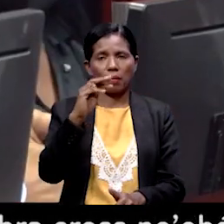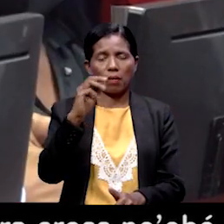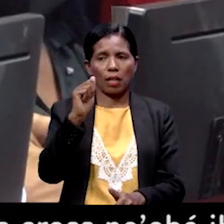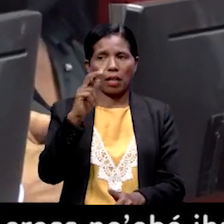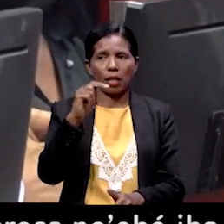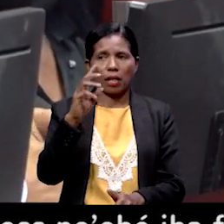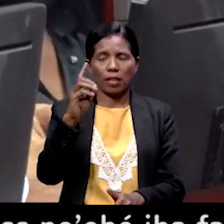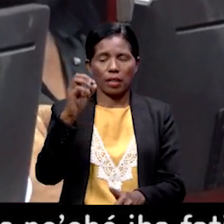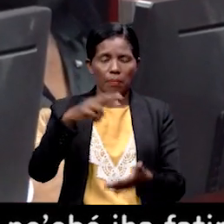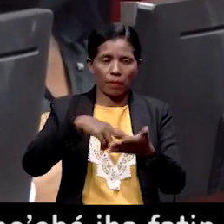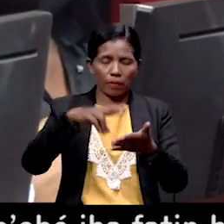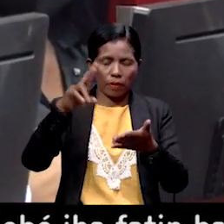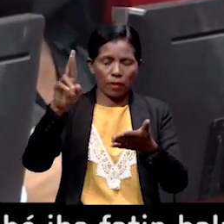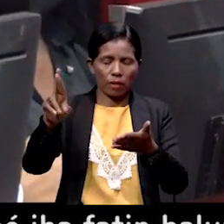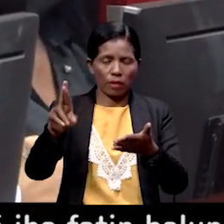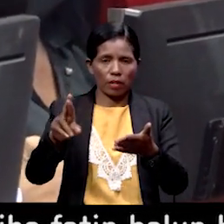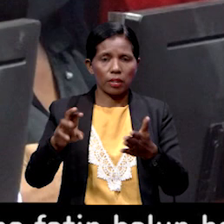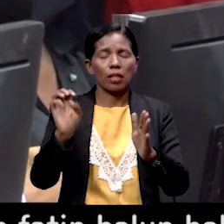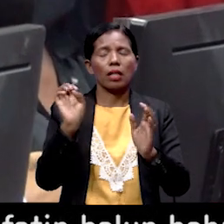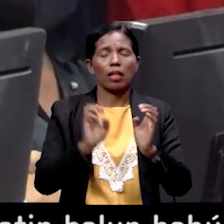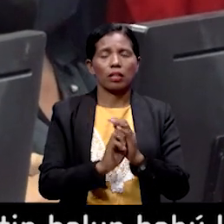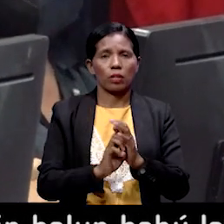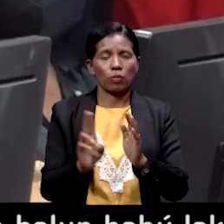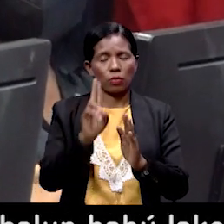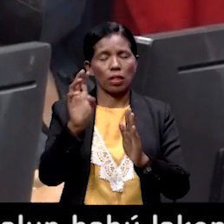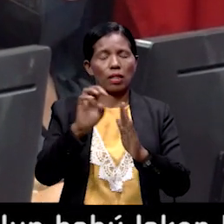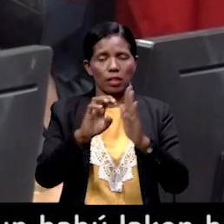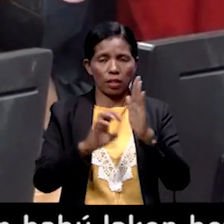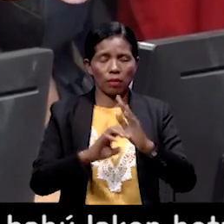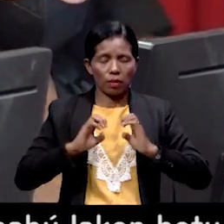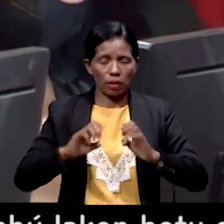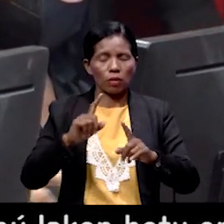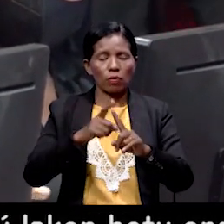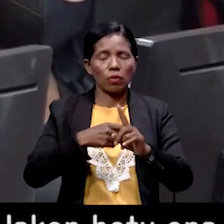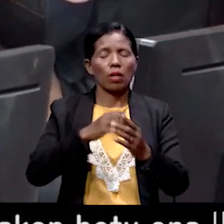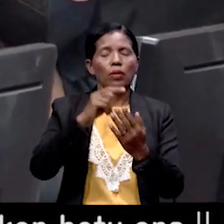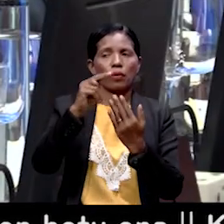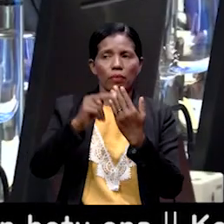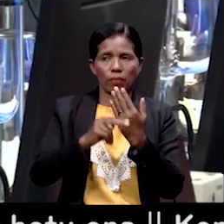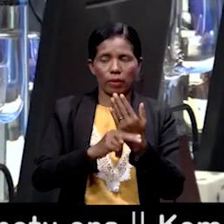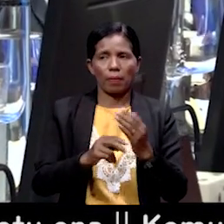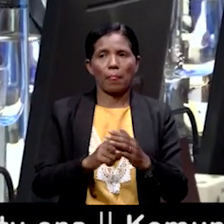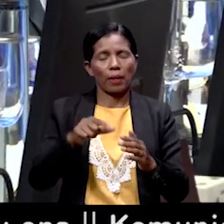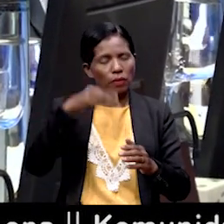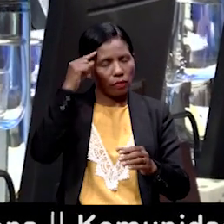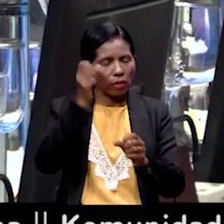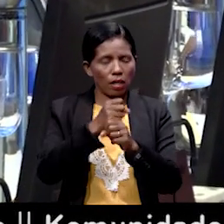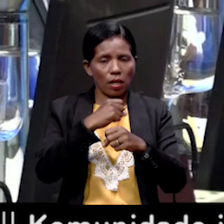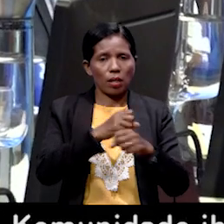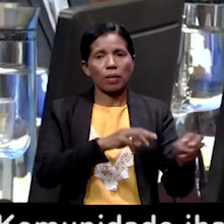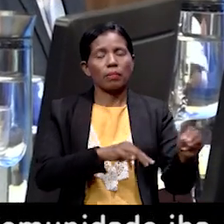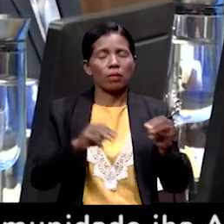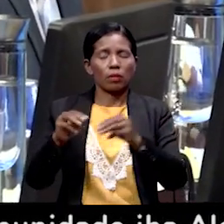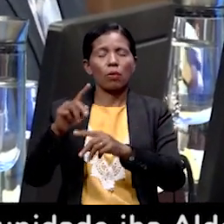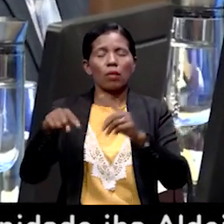quartane aprovou na medida execução estado de emergência bafulang novembro nian. Medida execução estado de emergência ne governo halo alteração vai enhira